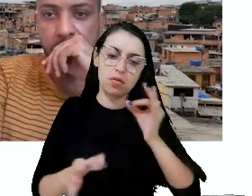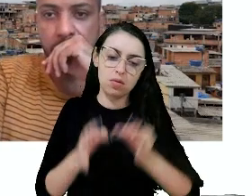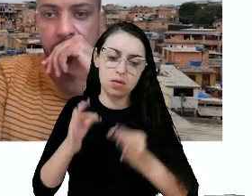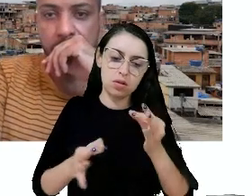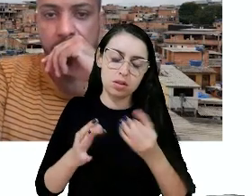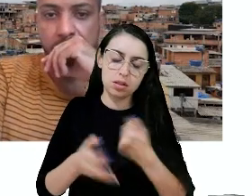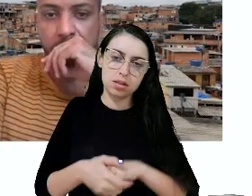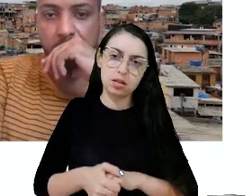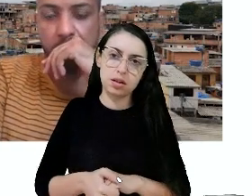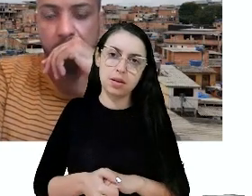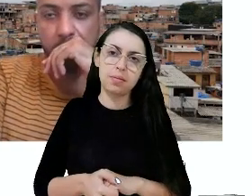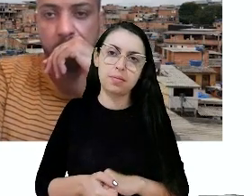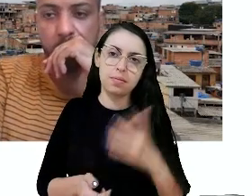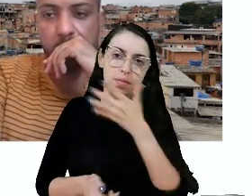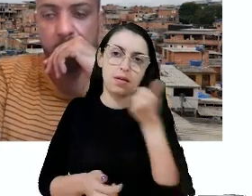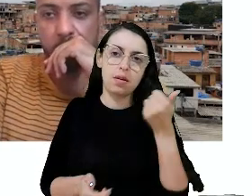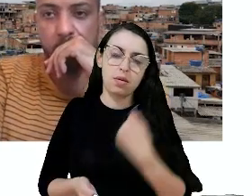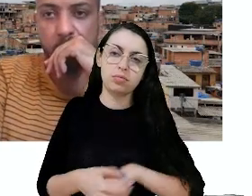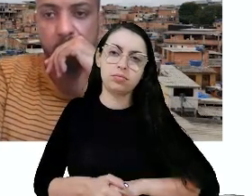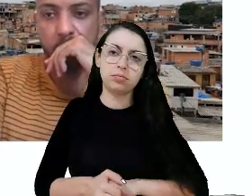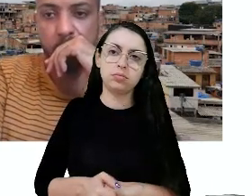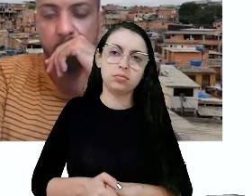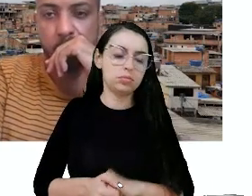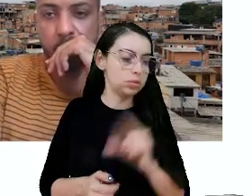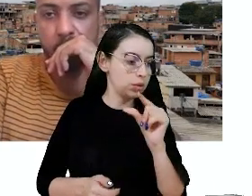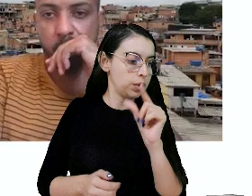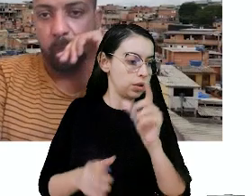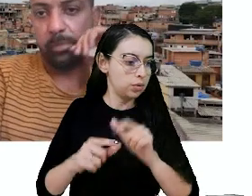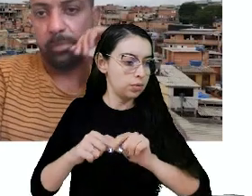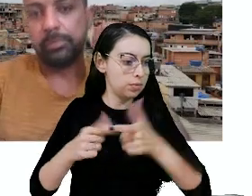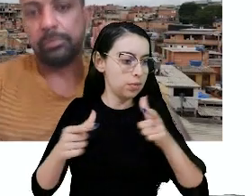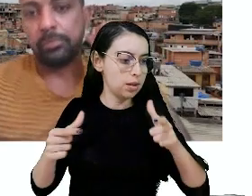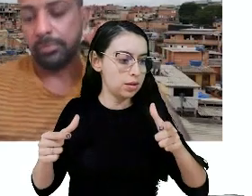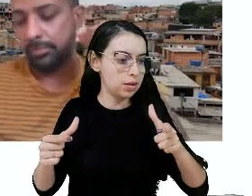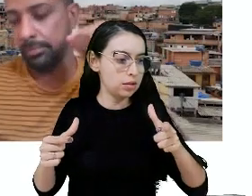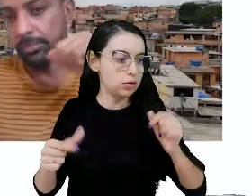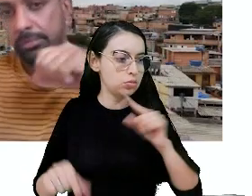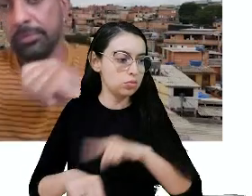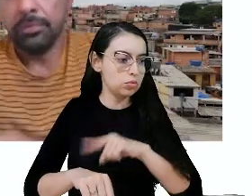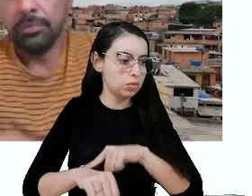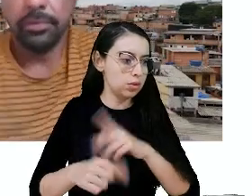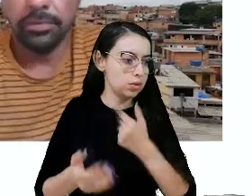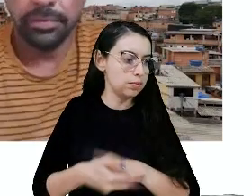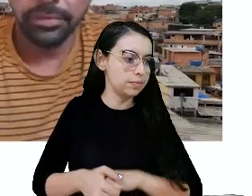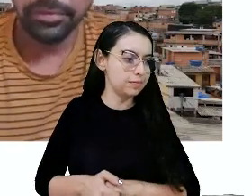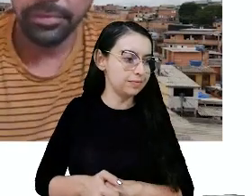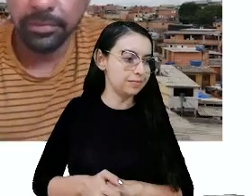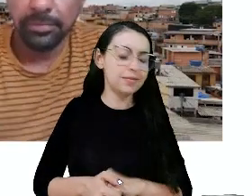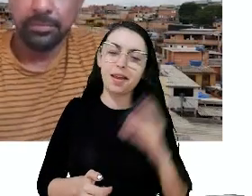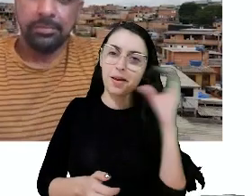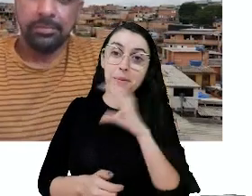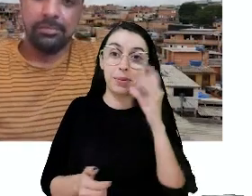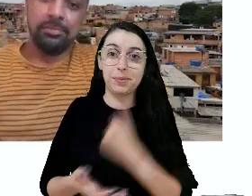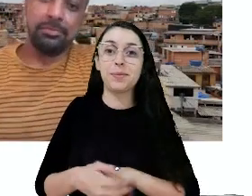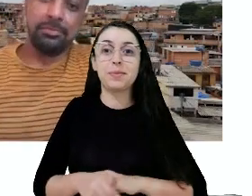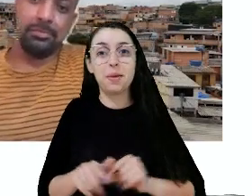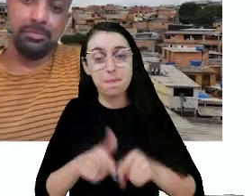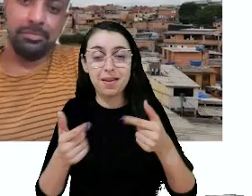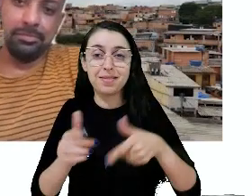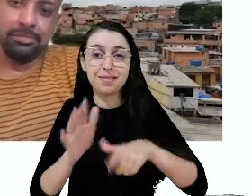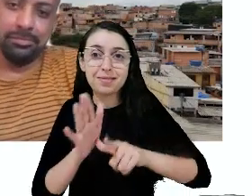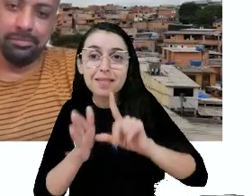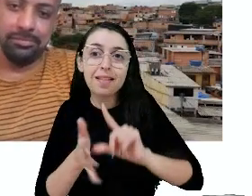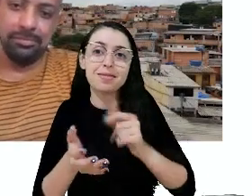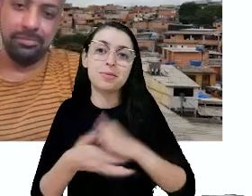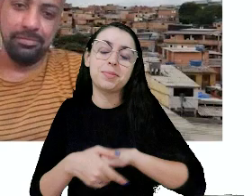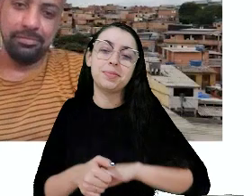organizar melhor e para a gente ficar um pouquinho a mais só do horário, que a gente... você foi super rápida, mas a gente já está